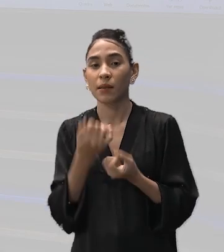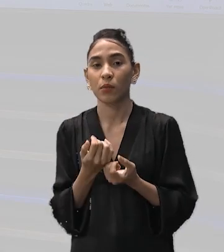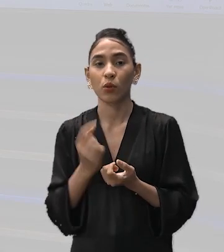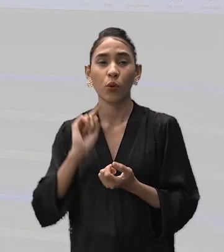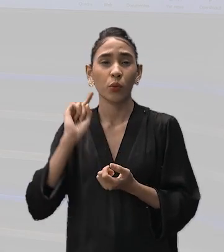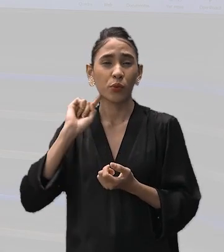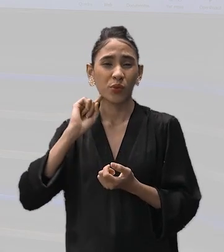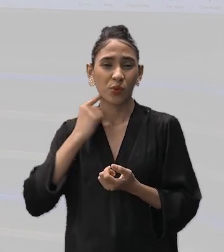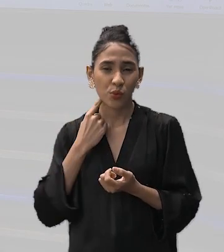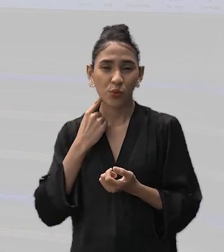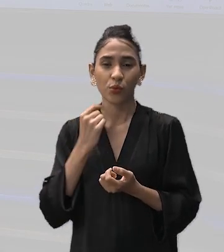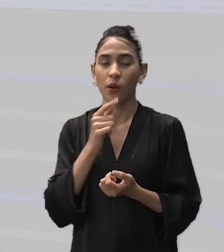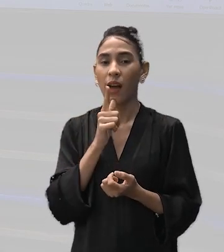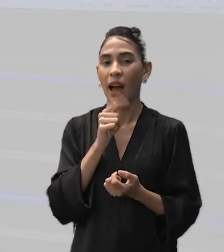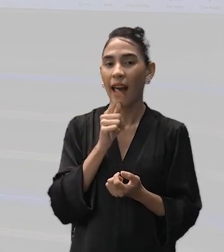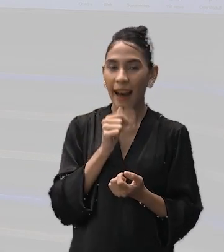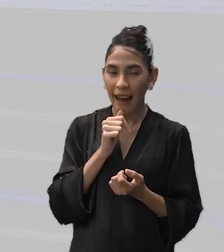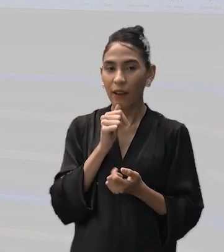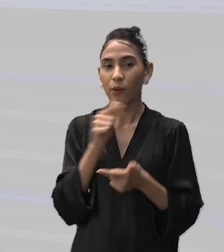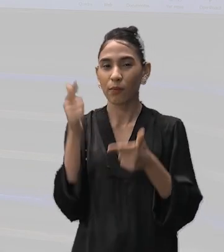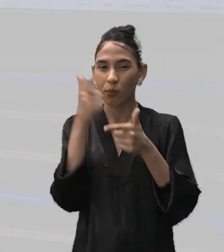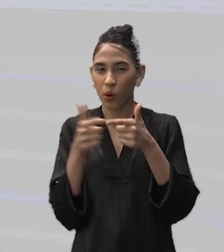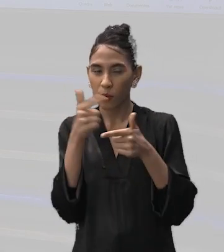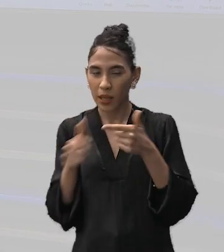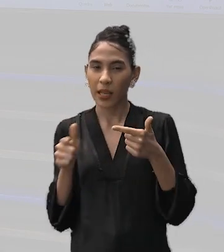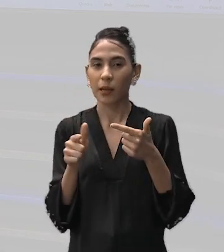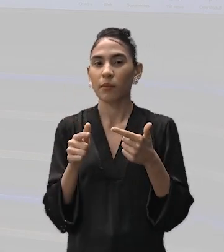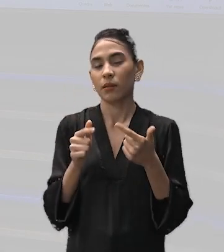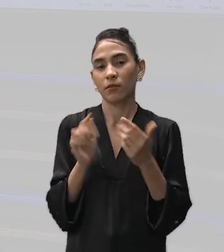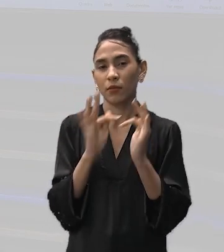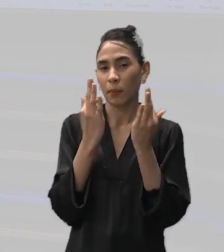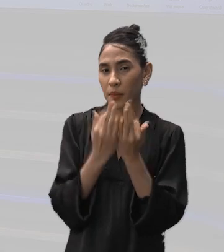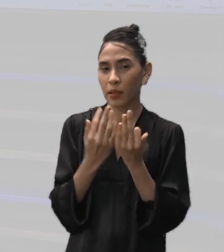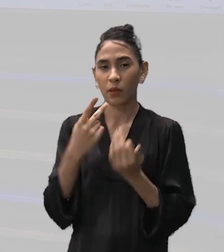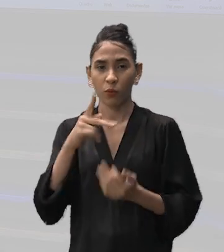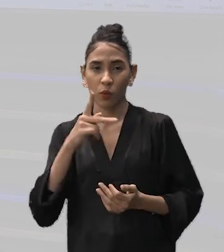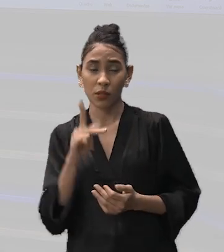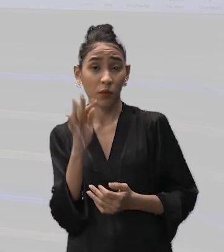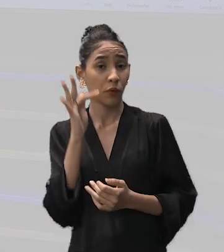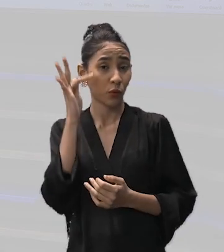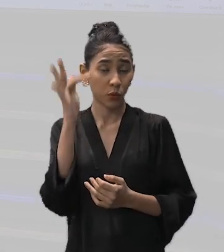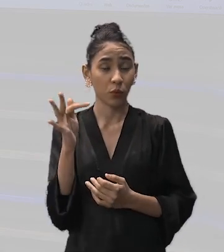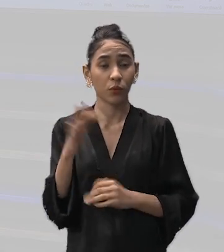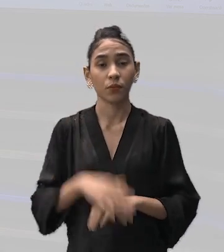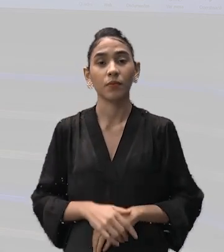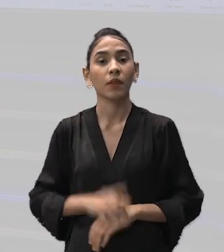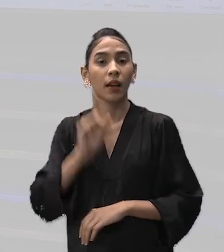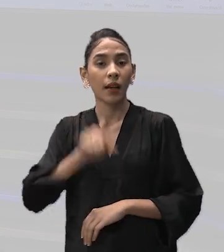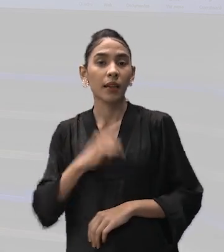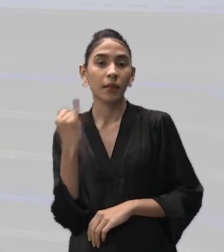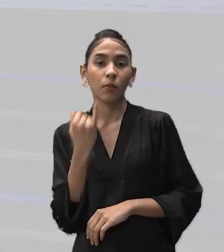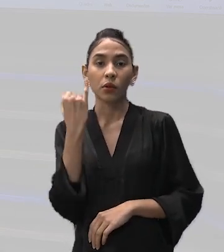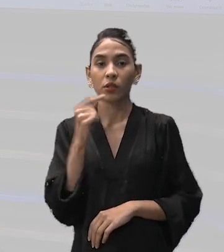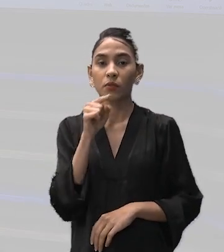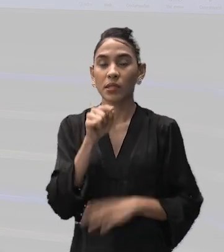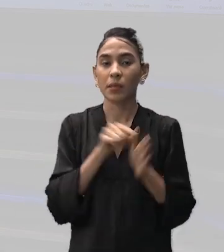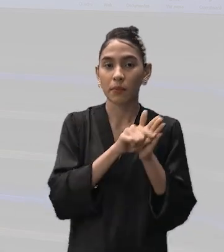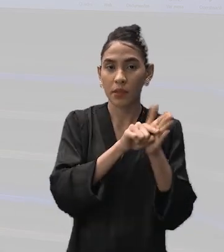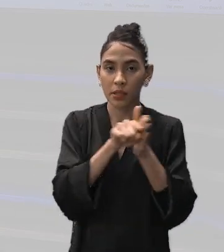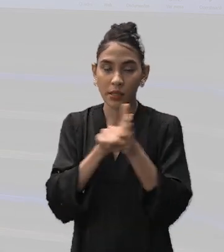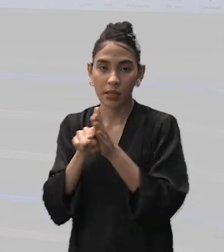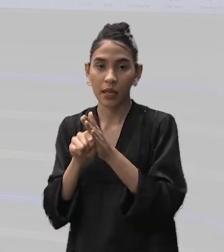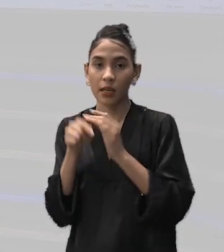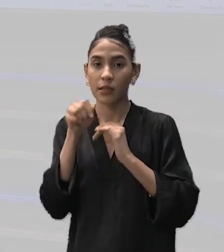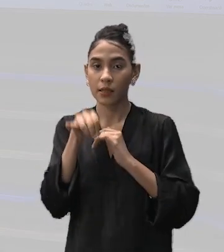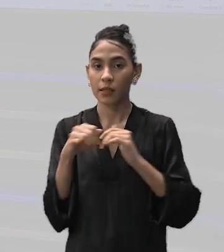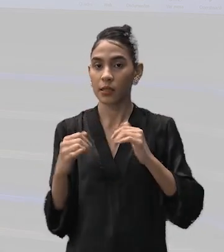poluir a água, né, trazendo malefício para você e para a sua família no futuro próximo. Então, é importante você pesquisar se na sua